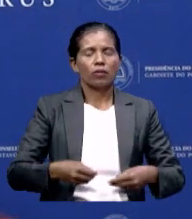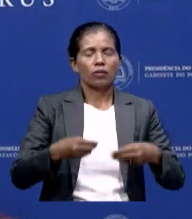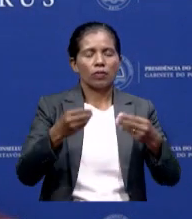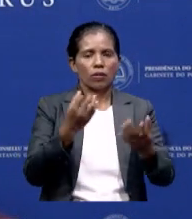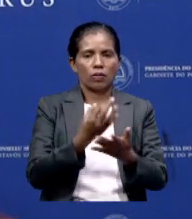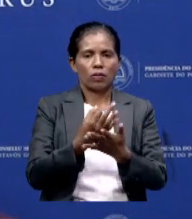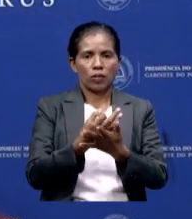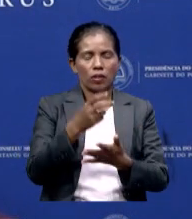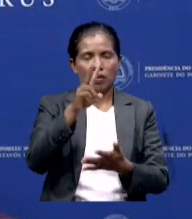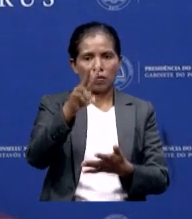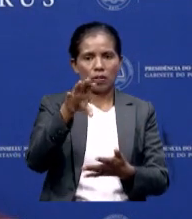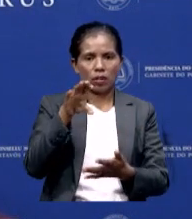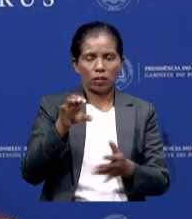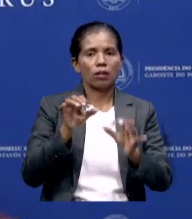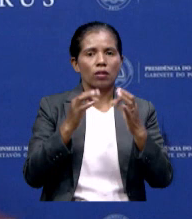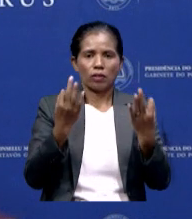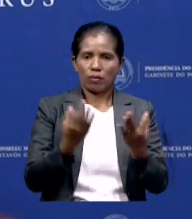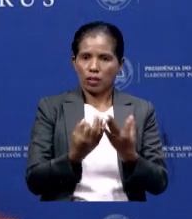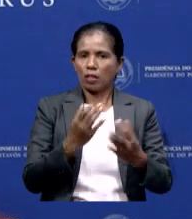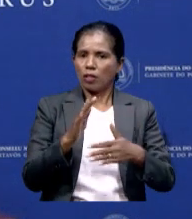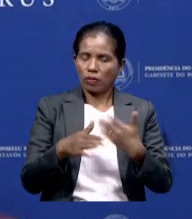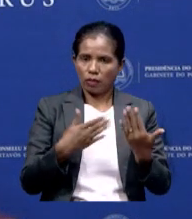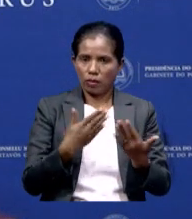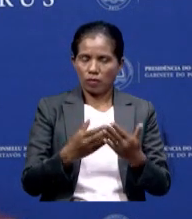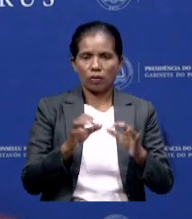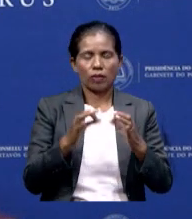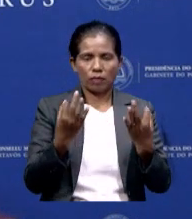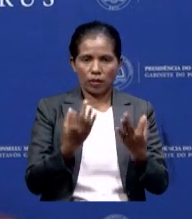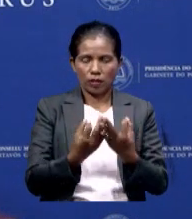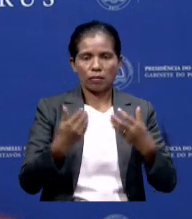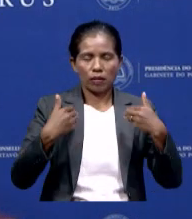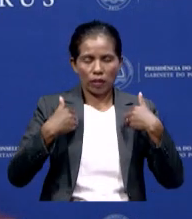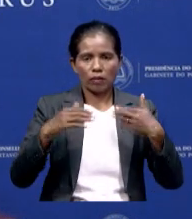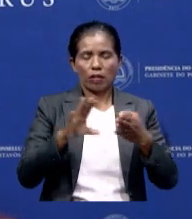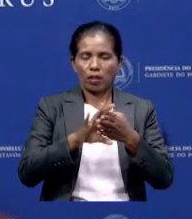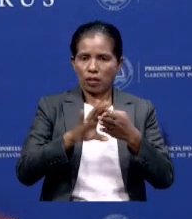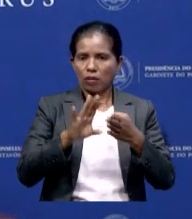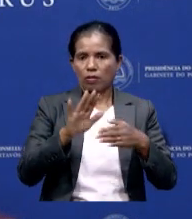for forma universal que tá. Bom cain futuro.